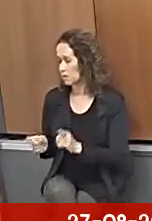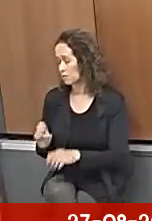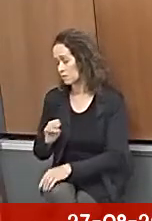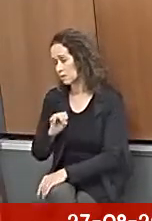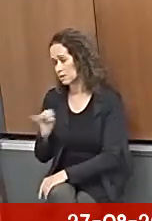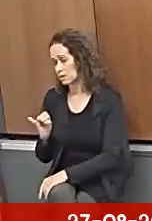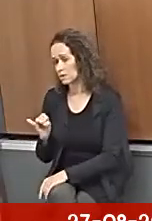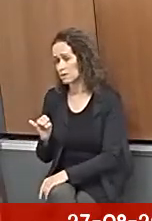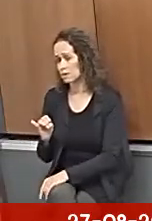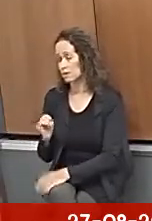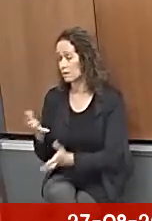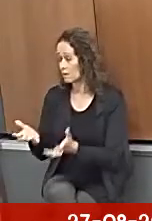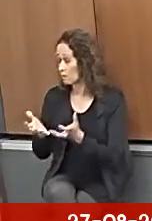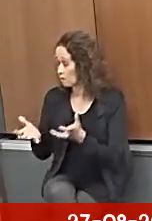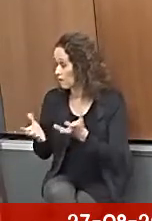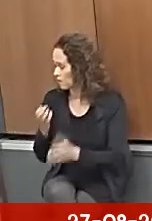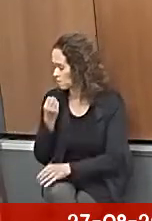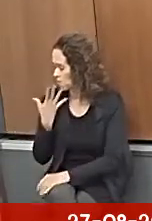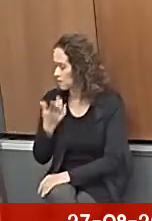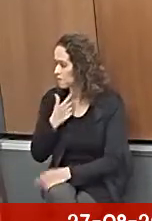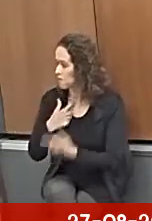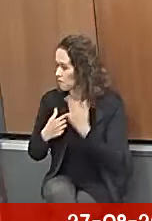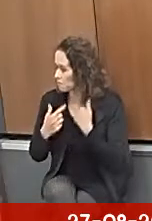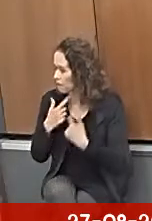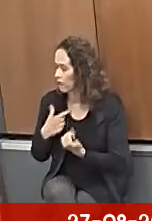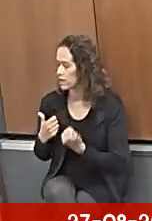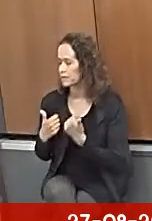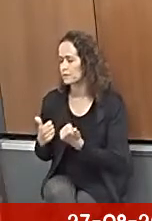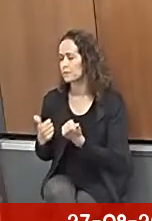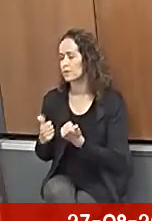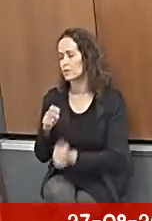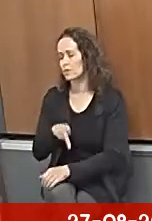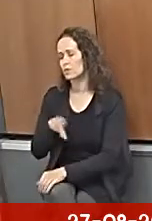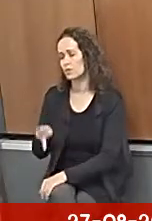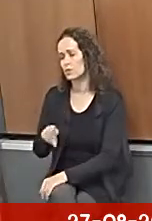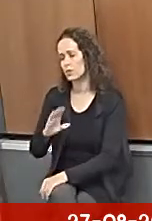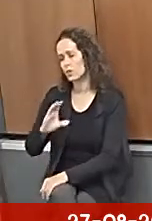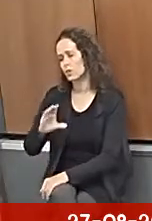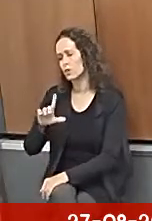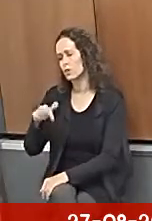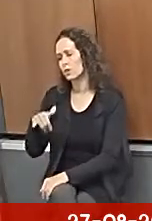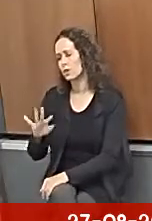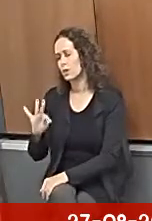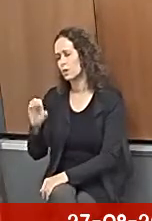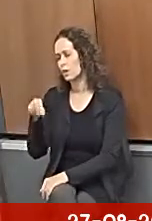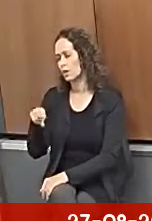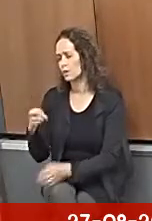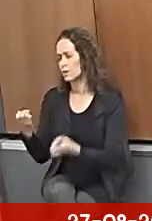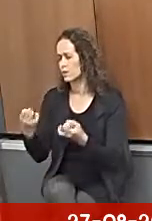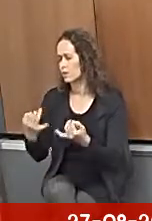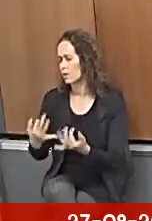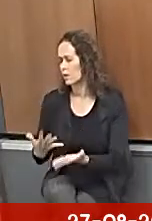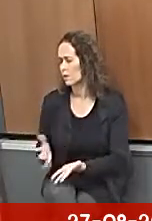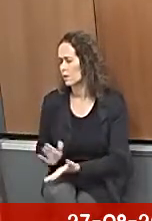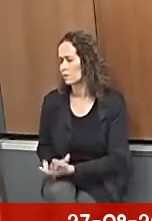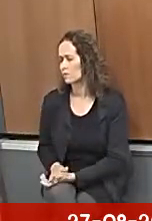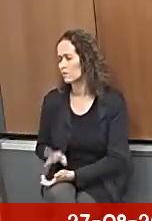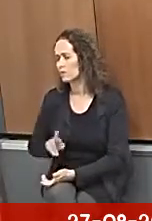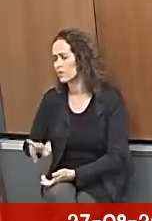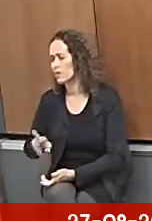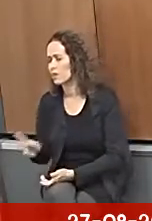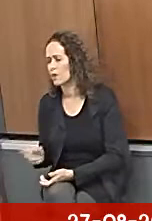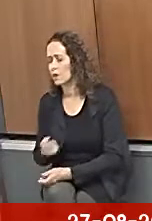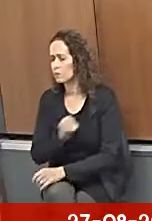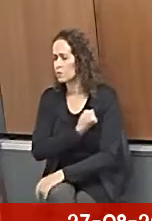né que chegou a entendimento aquilo que o professor cleiton está outra vez em números de cadeira número da lei